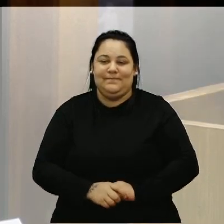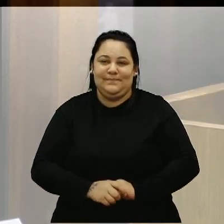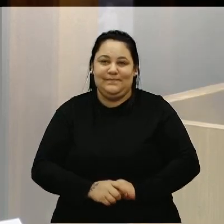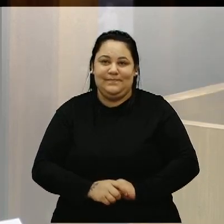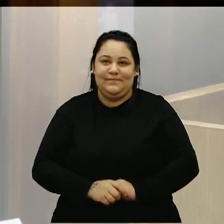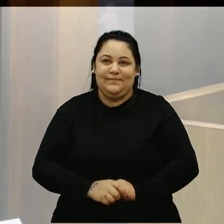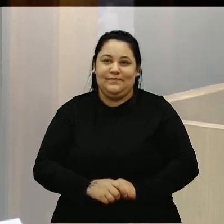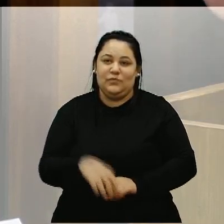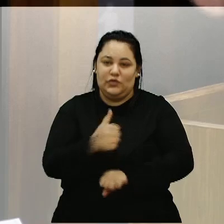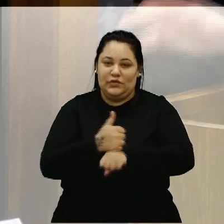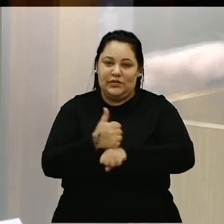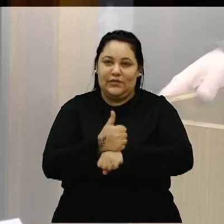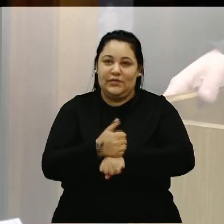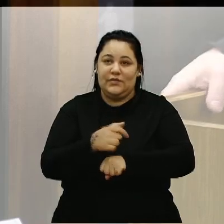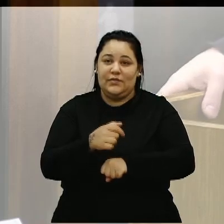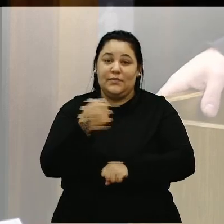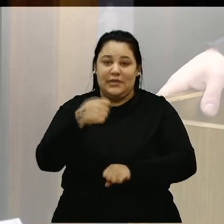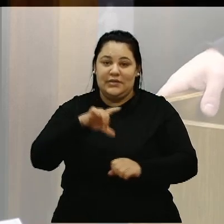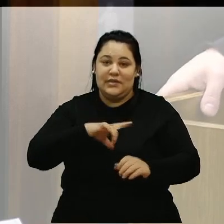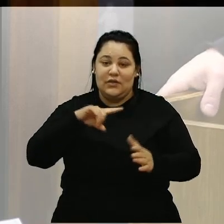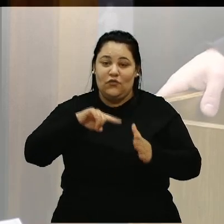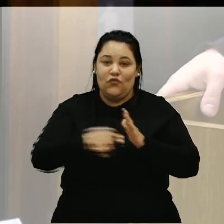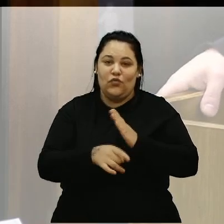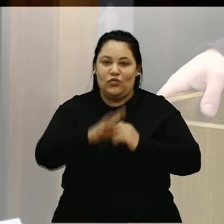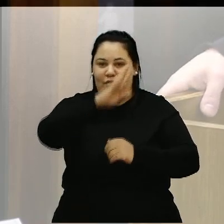é só ter o fundo municipal.